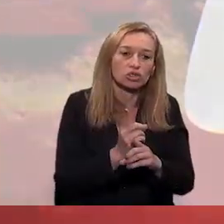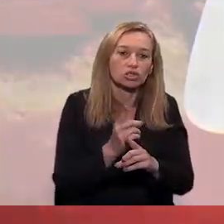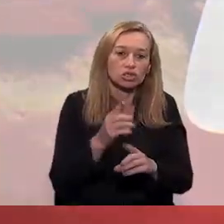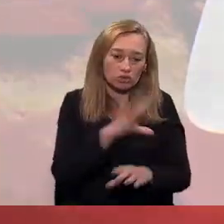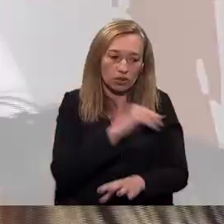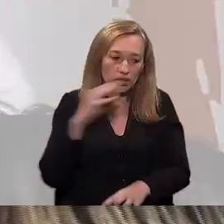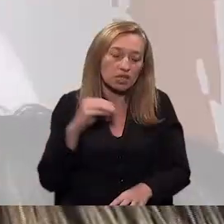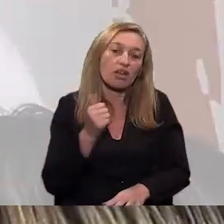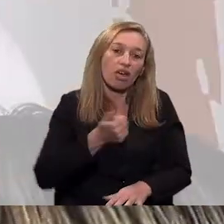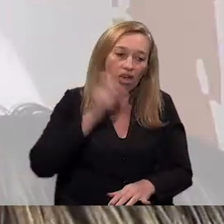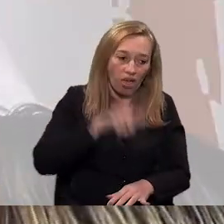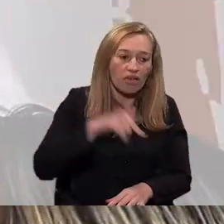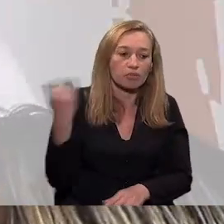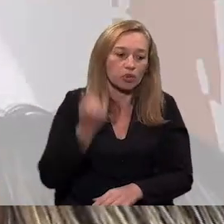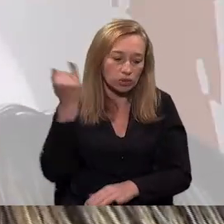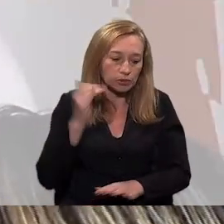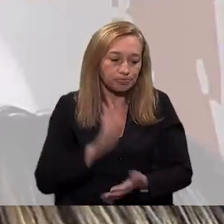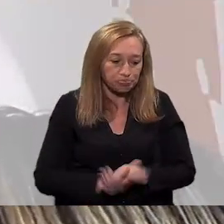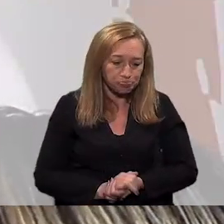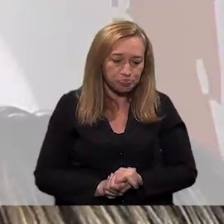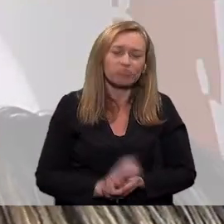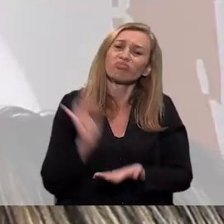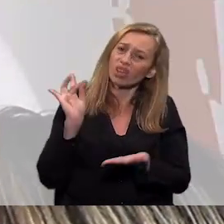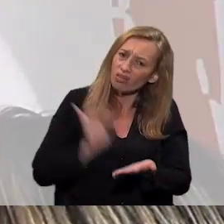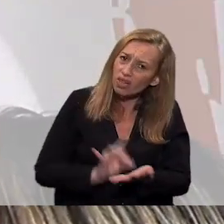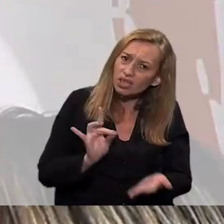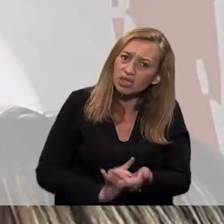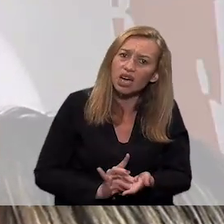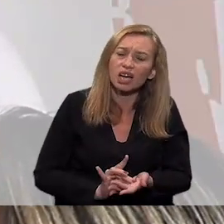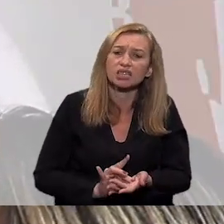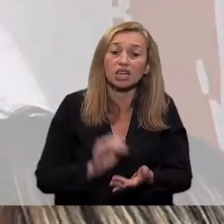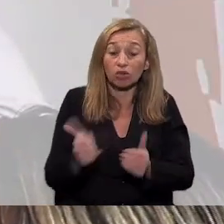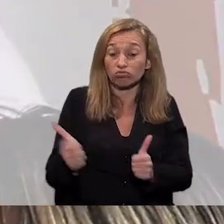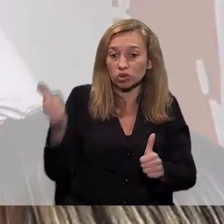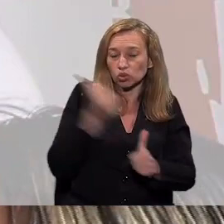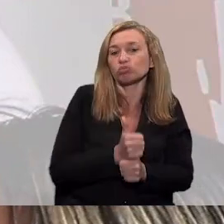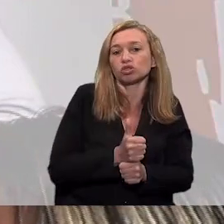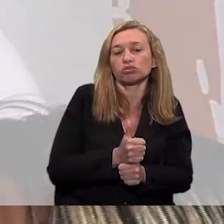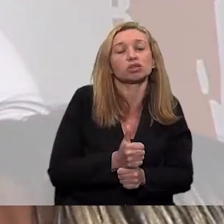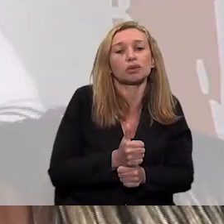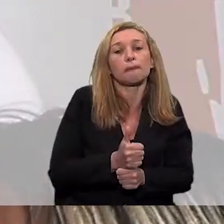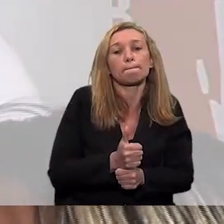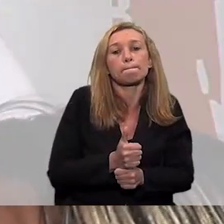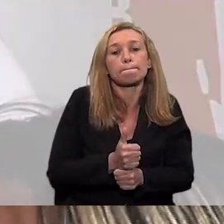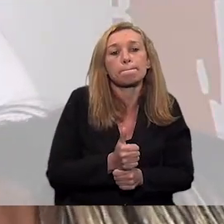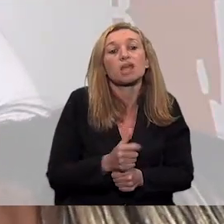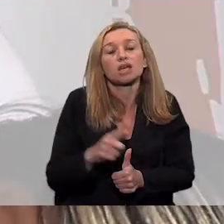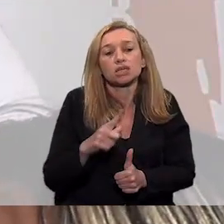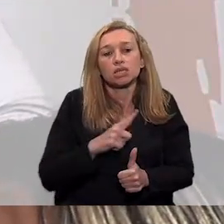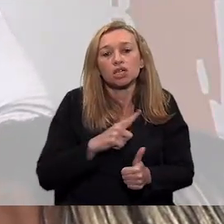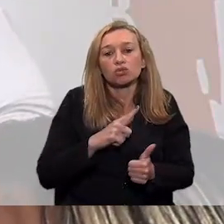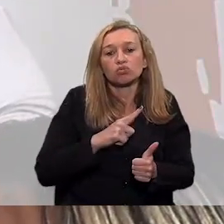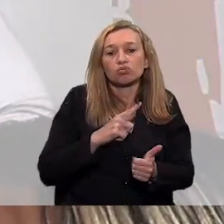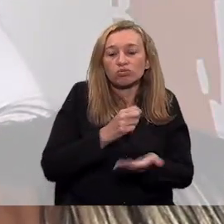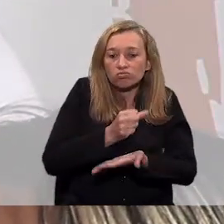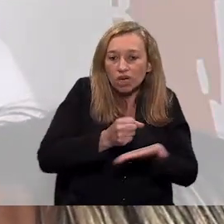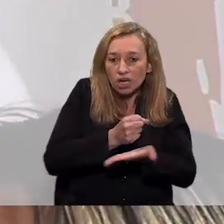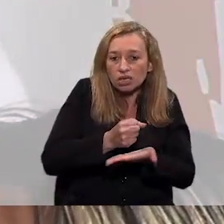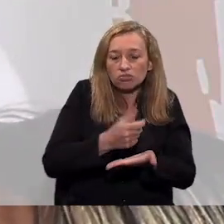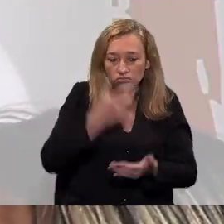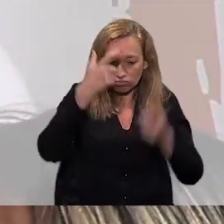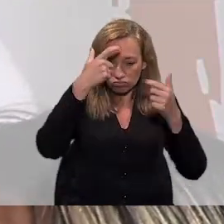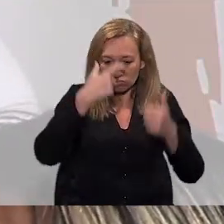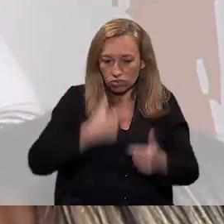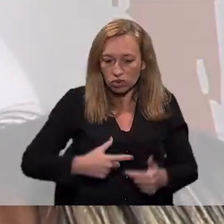é importantíssimo. Na realidade, é uma substituição. Existe uma estrutura do ser